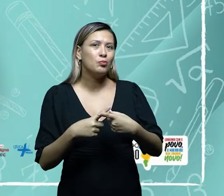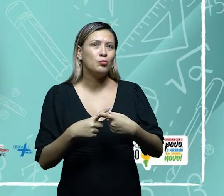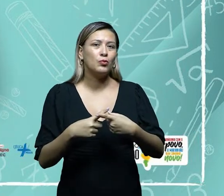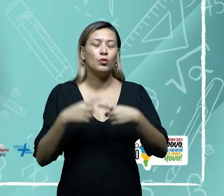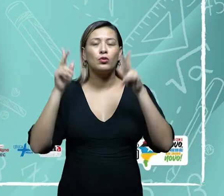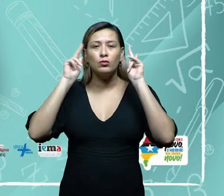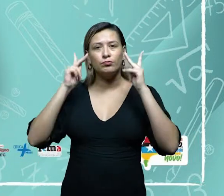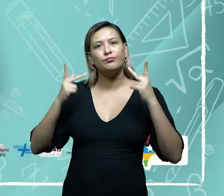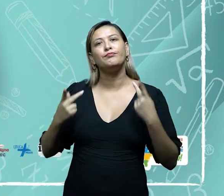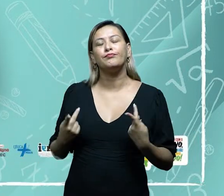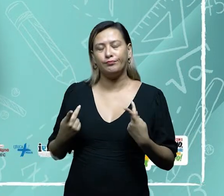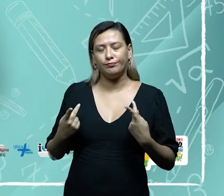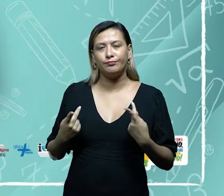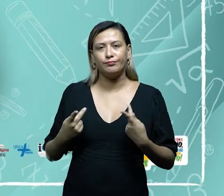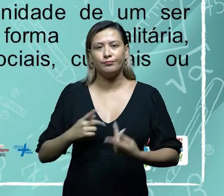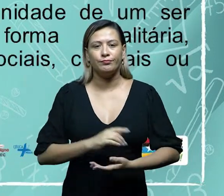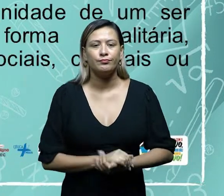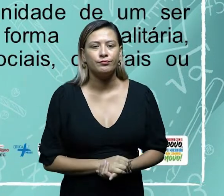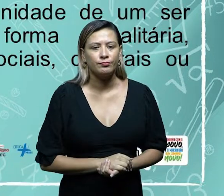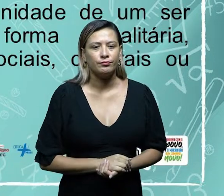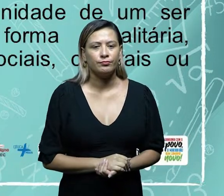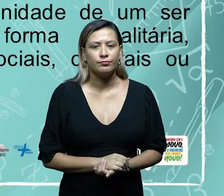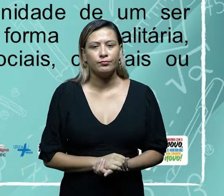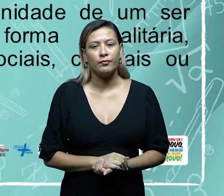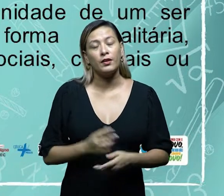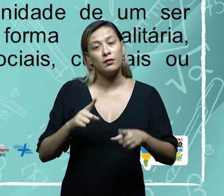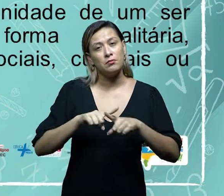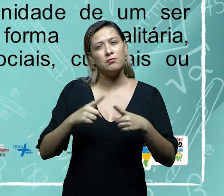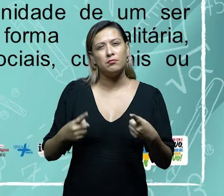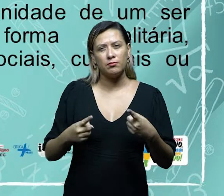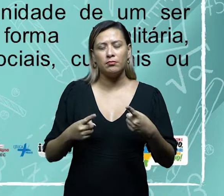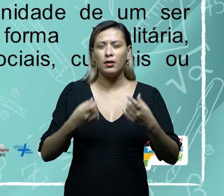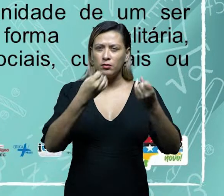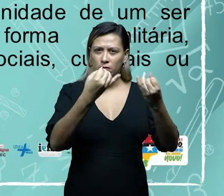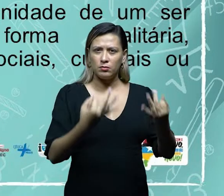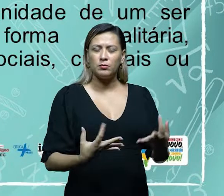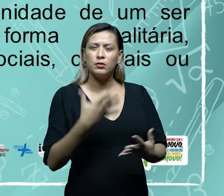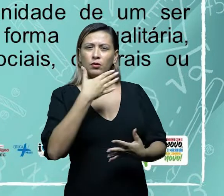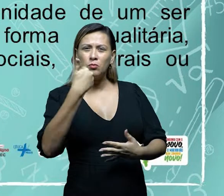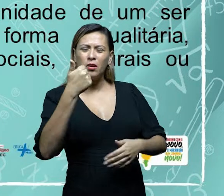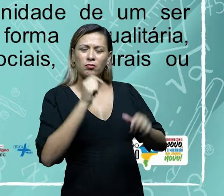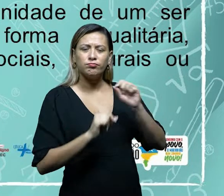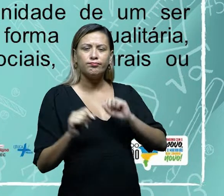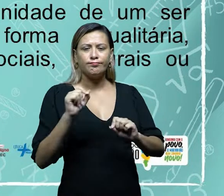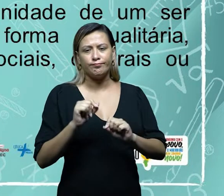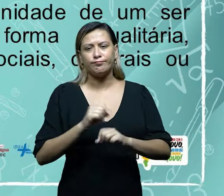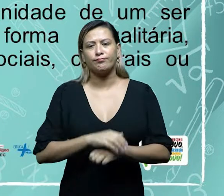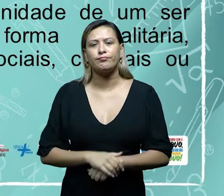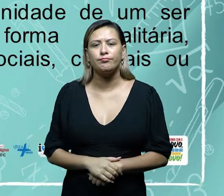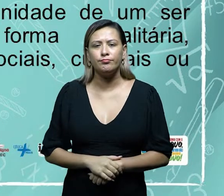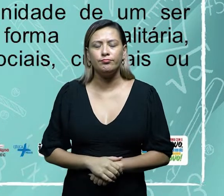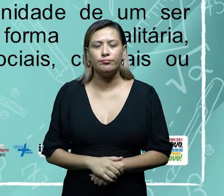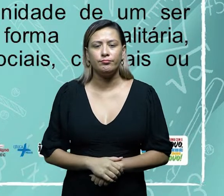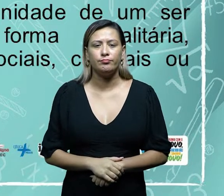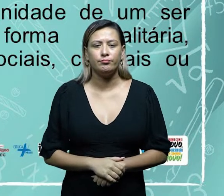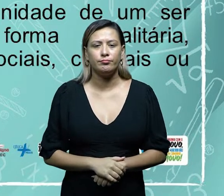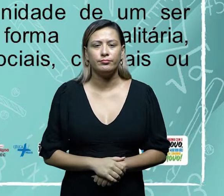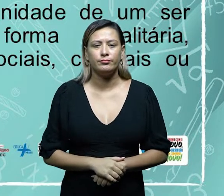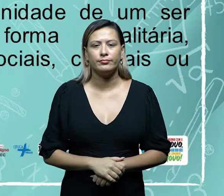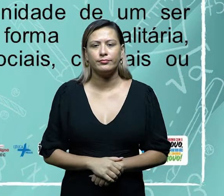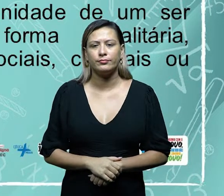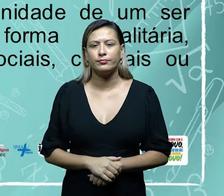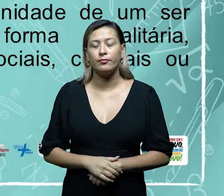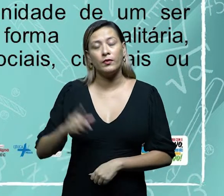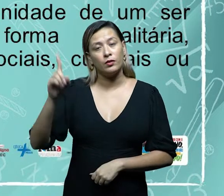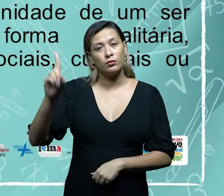sua humanidade, tá bom? Em palavras mais simples, a gente pode dizer que